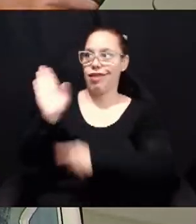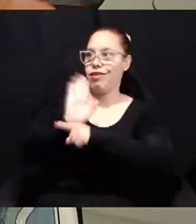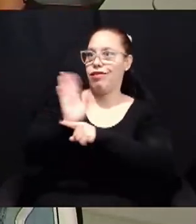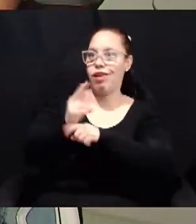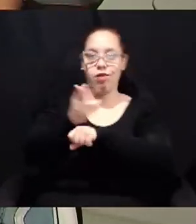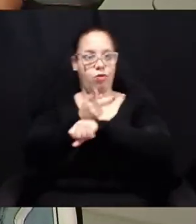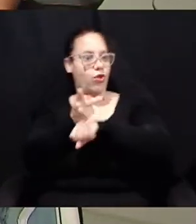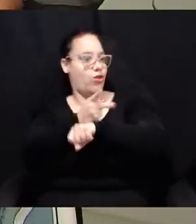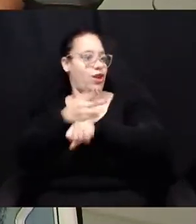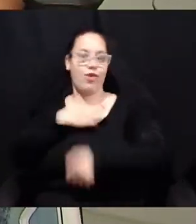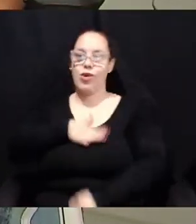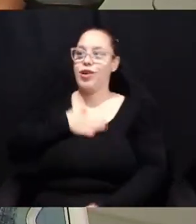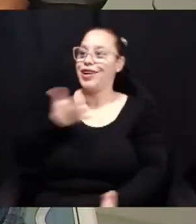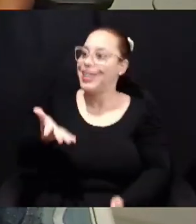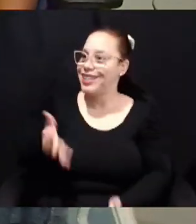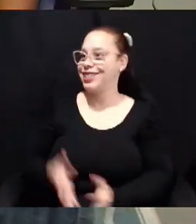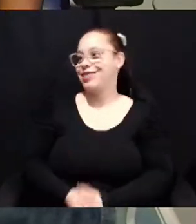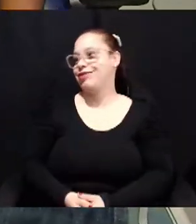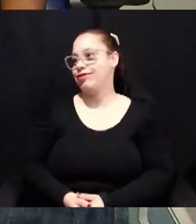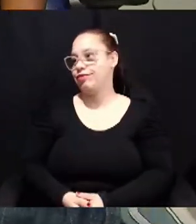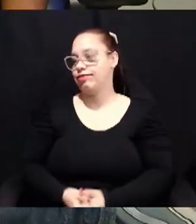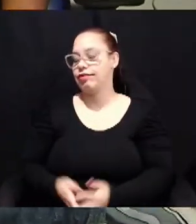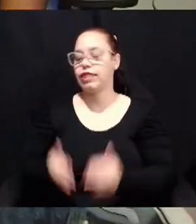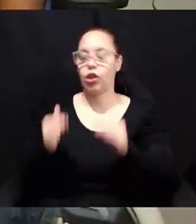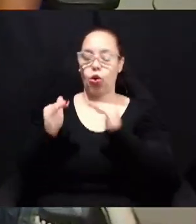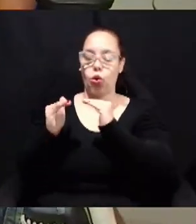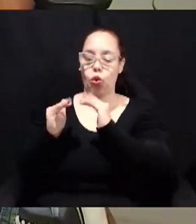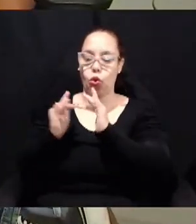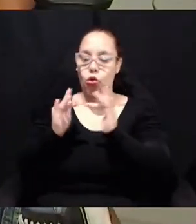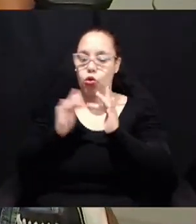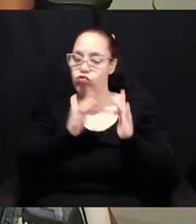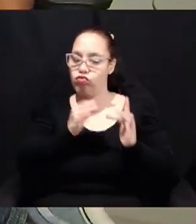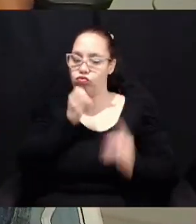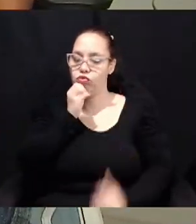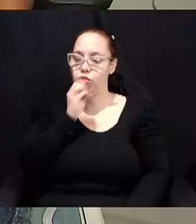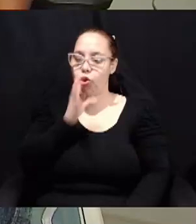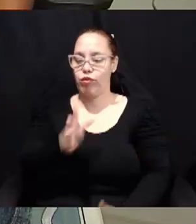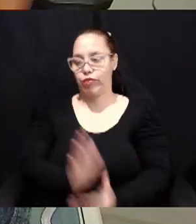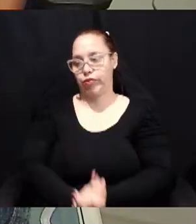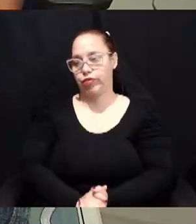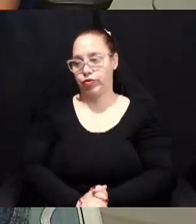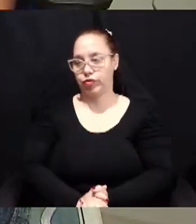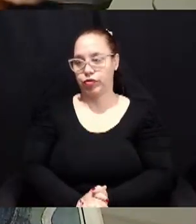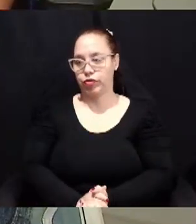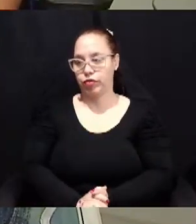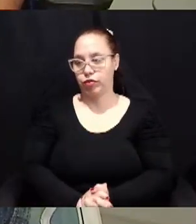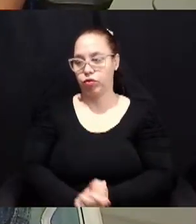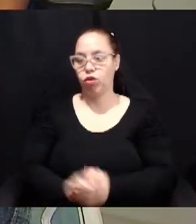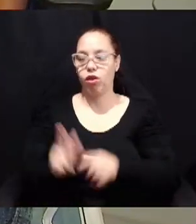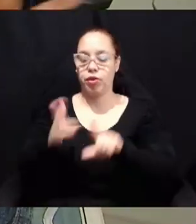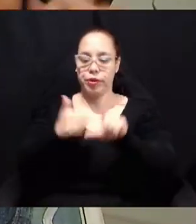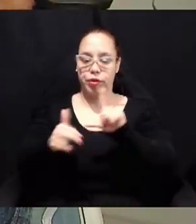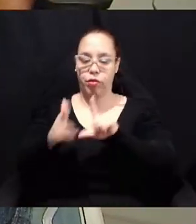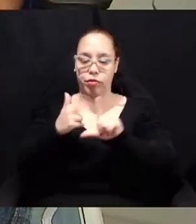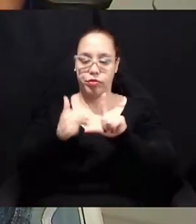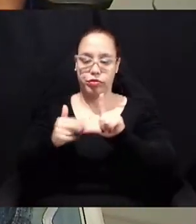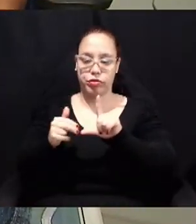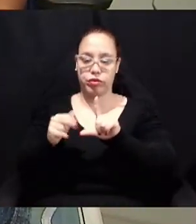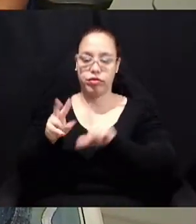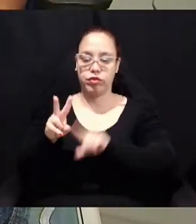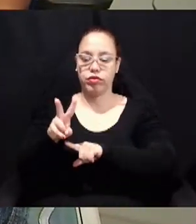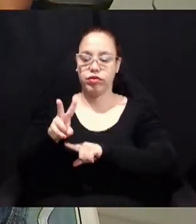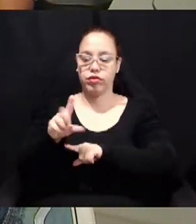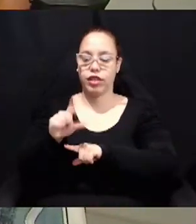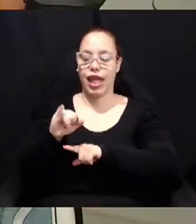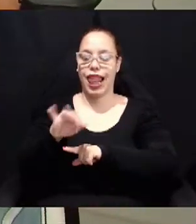caramba. Então as mídias se conversam, assim, né? A gente gosta quando a animação, o filme, o live action, eles trazem o quadrinho